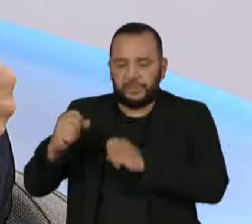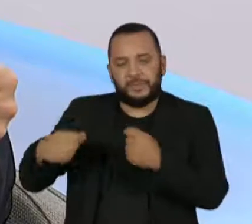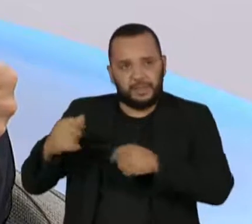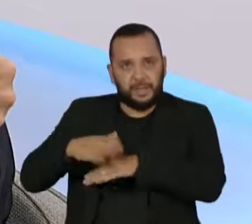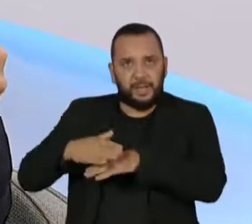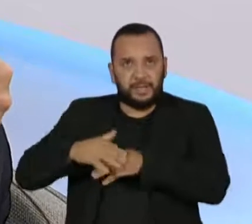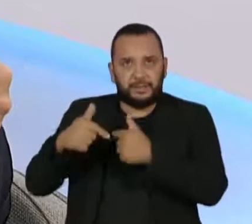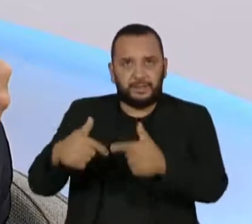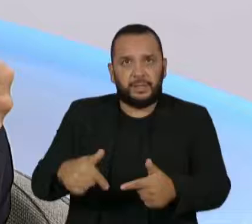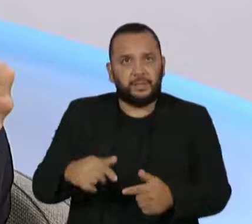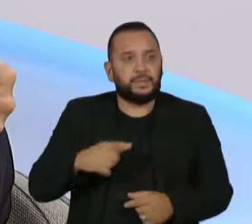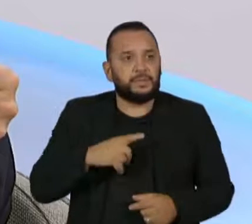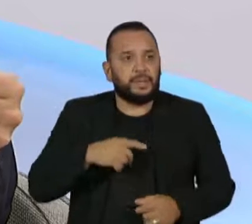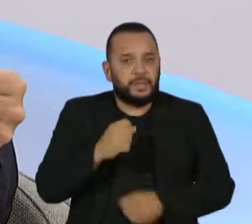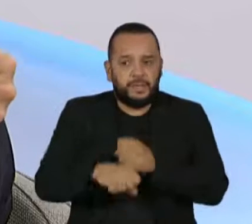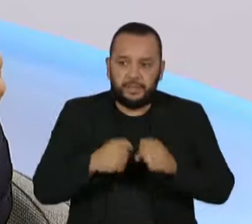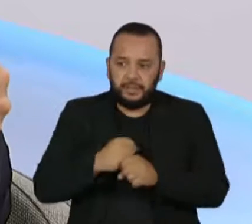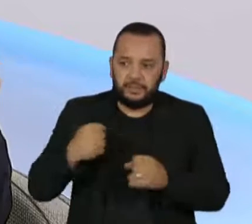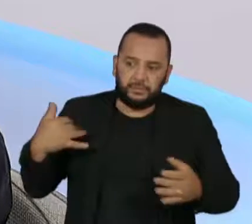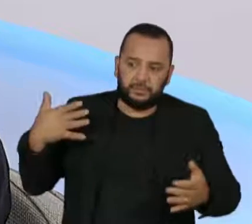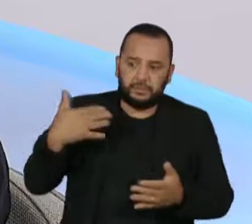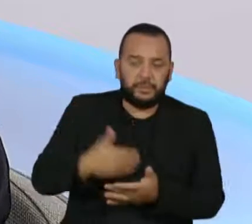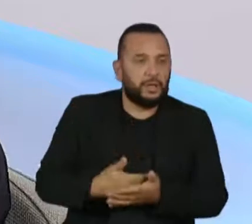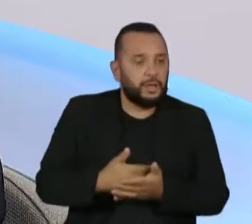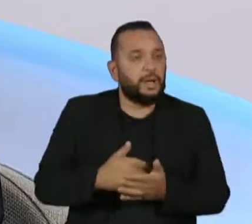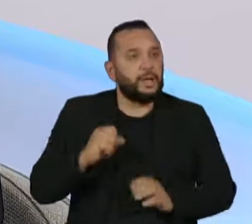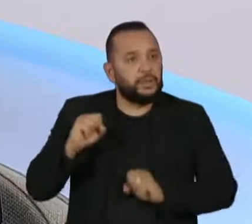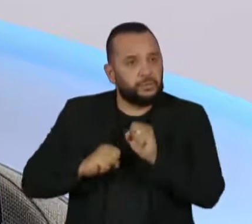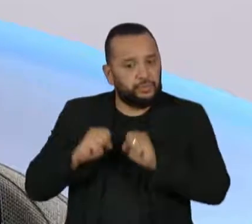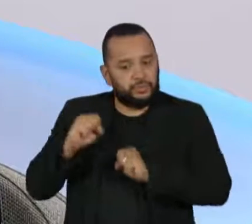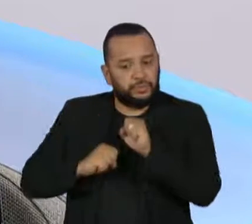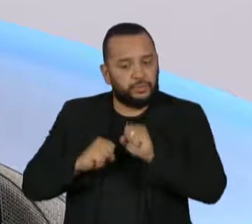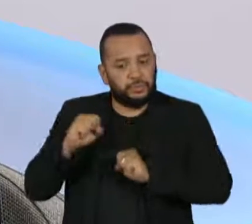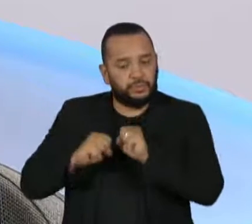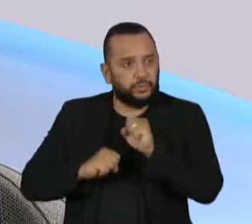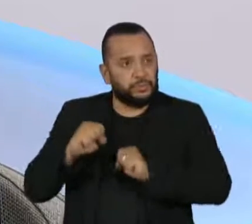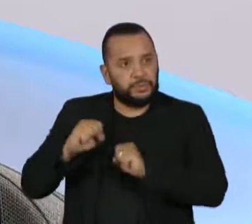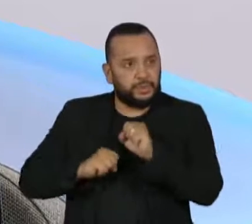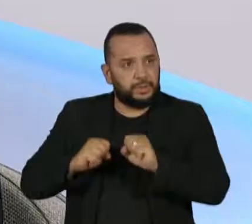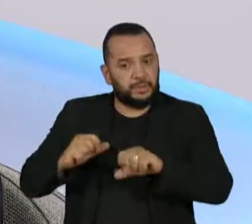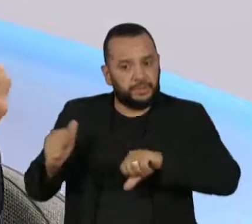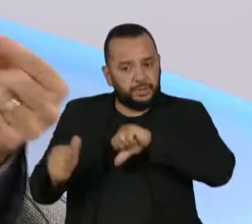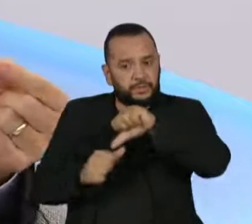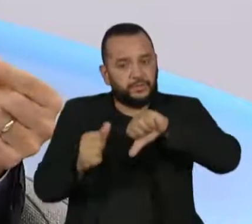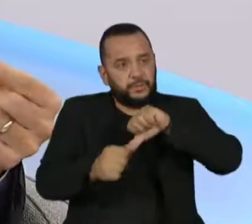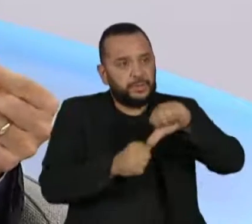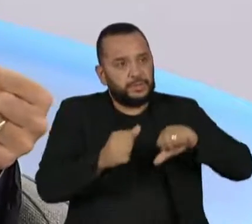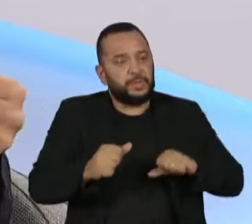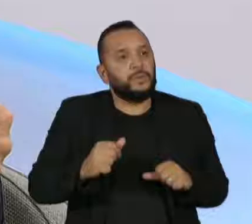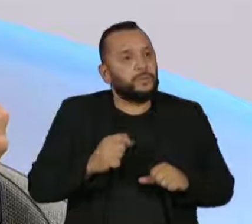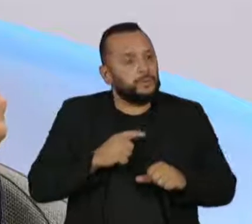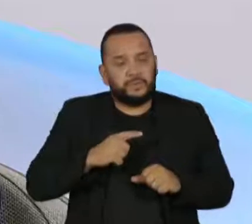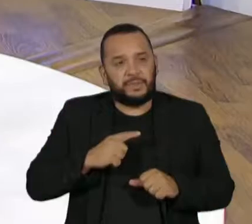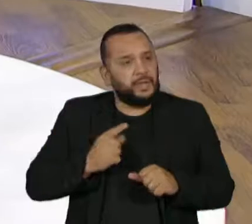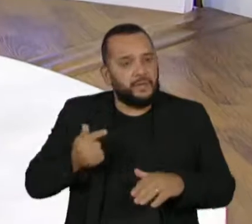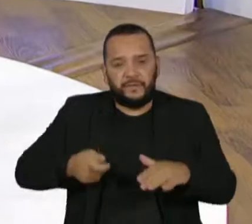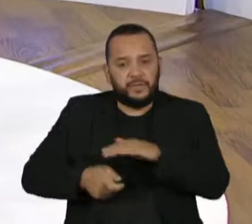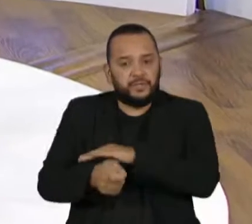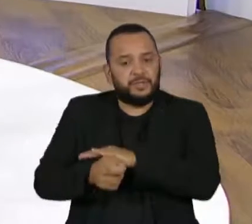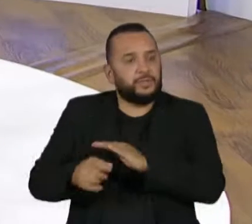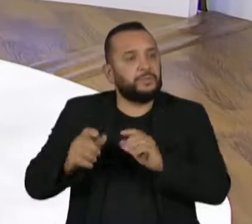últimos anos, a indústria de transformação tem sequer investido a depreciação. Um estudo da Fiesp, conduzido